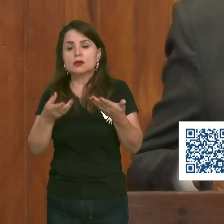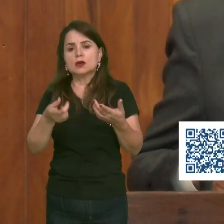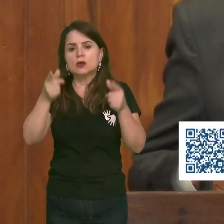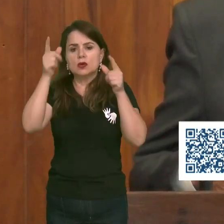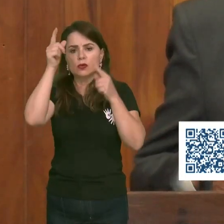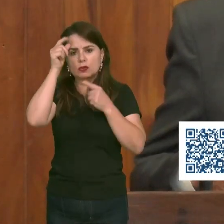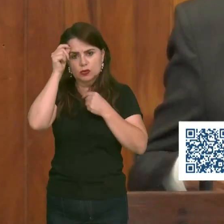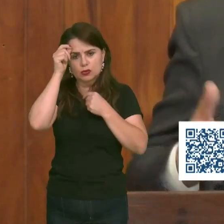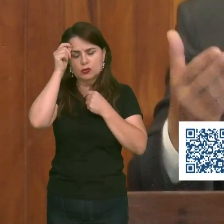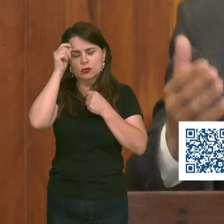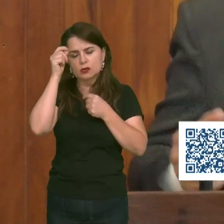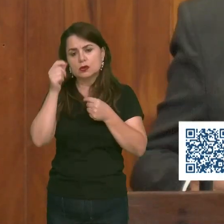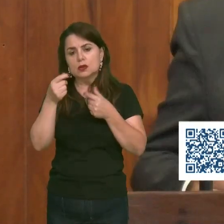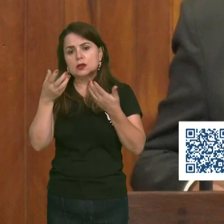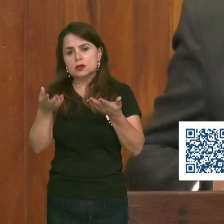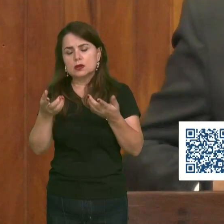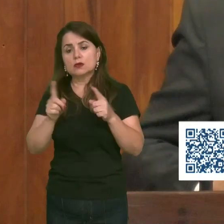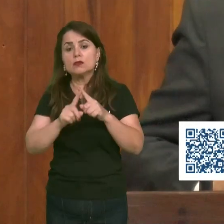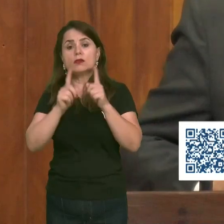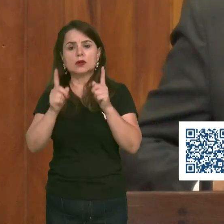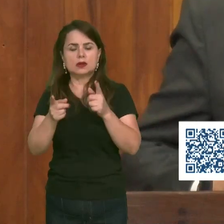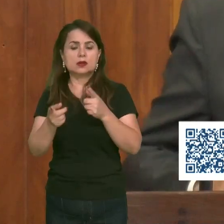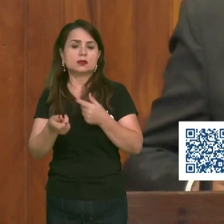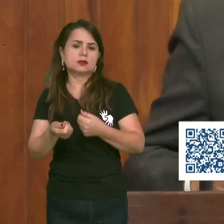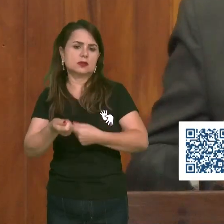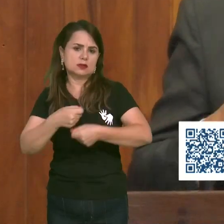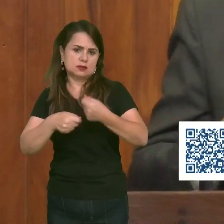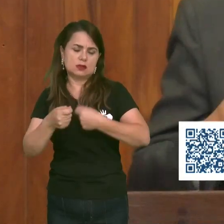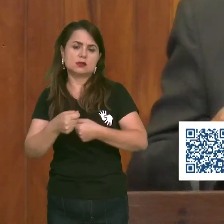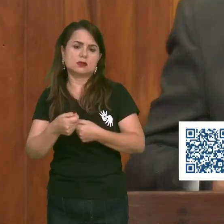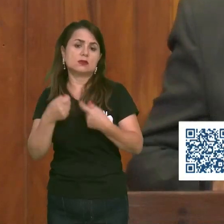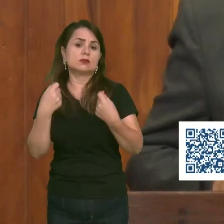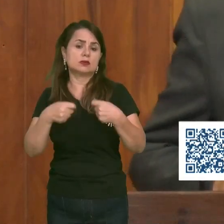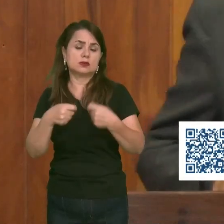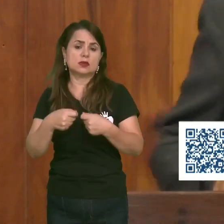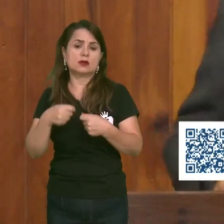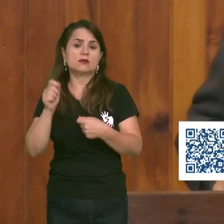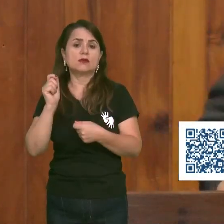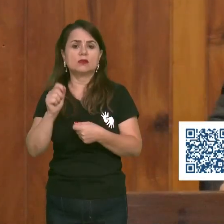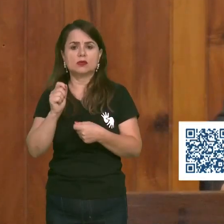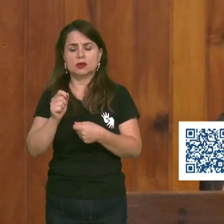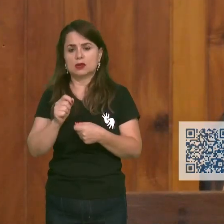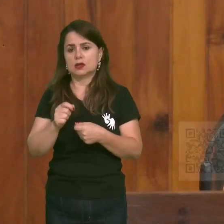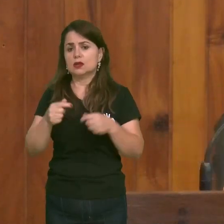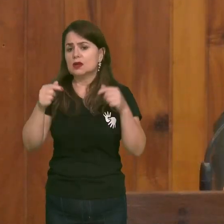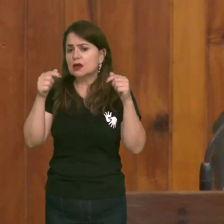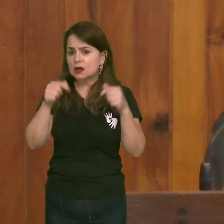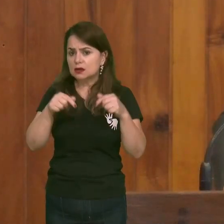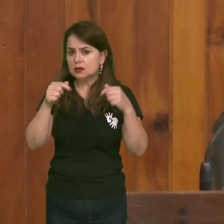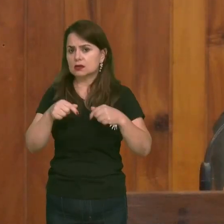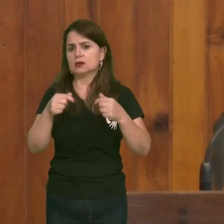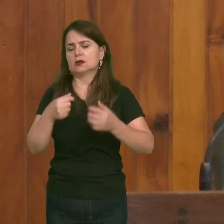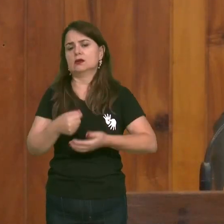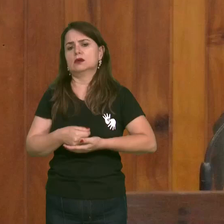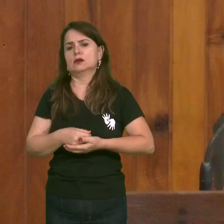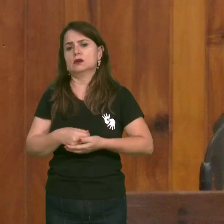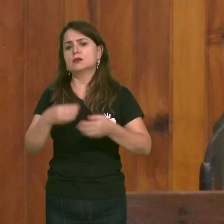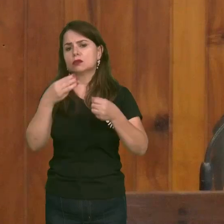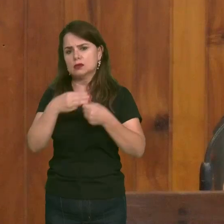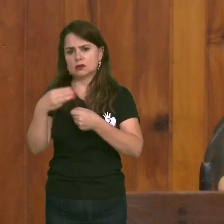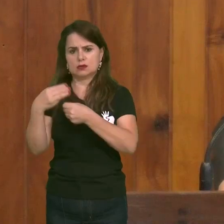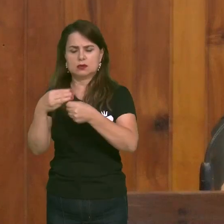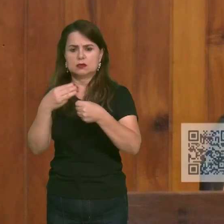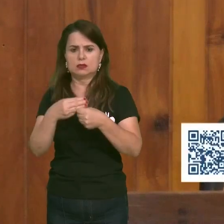Doutor Luís Eduardo tem o conhecimento poderia ser diretamente do